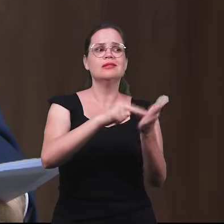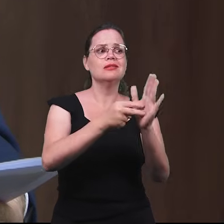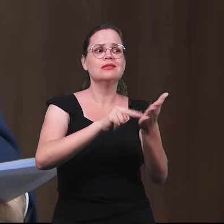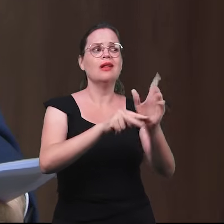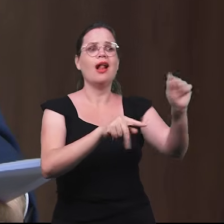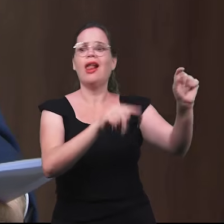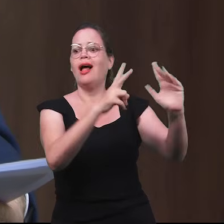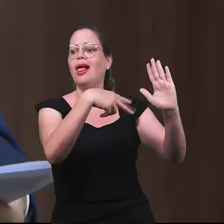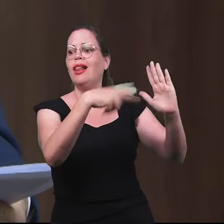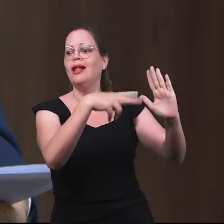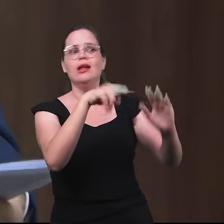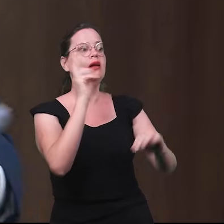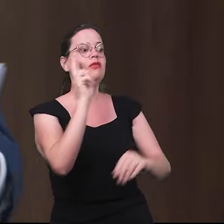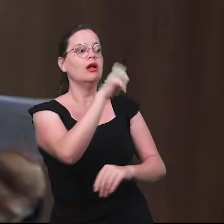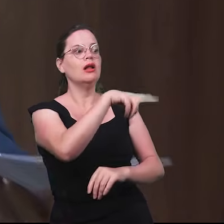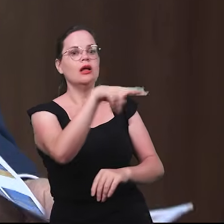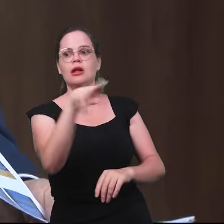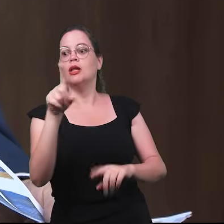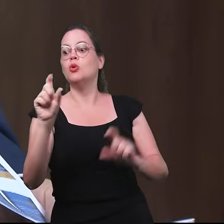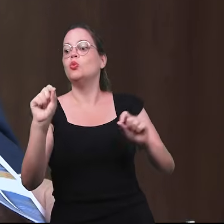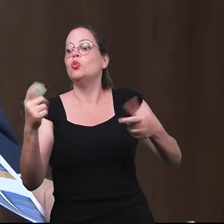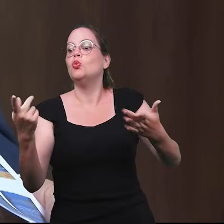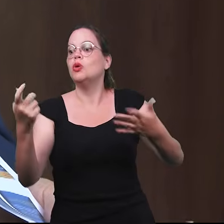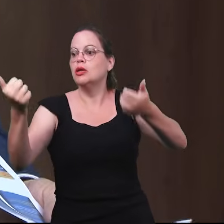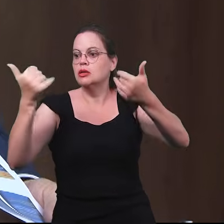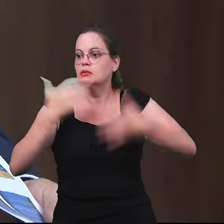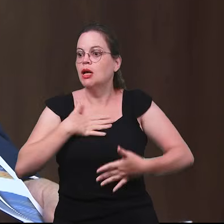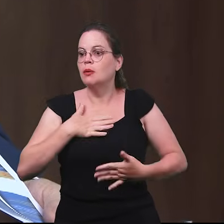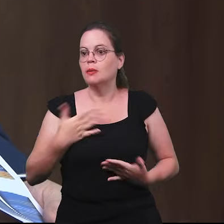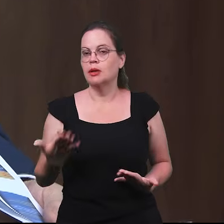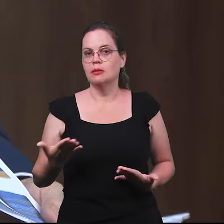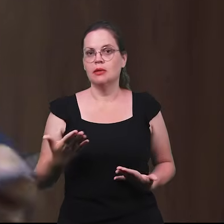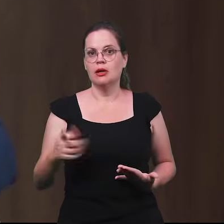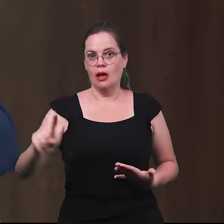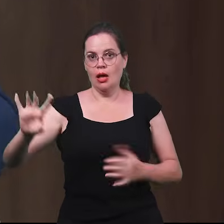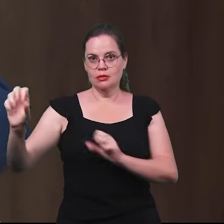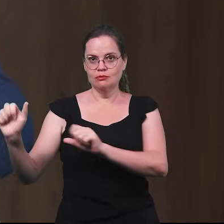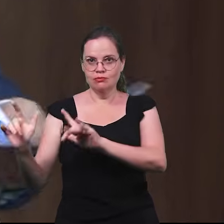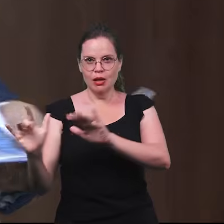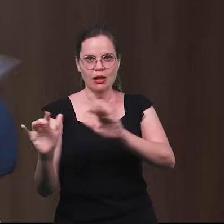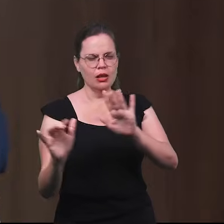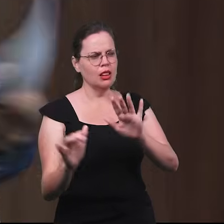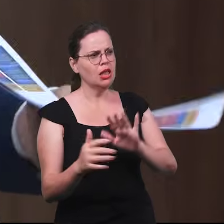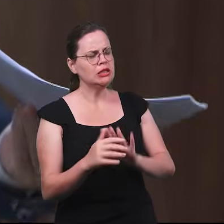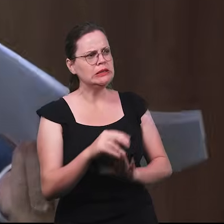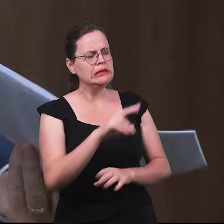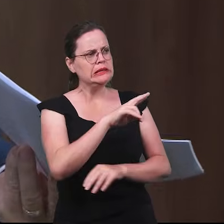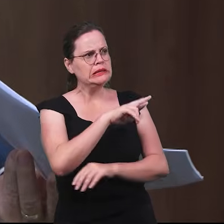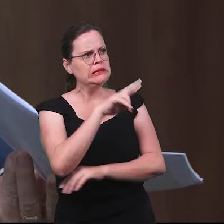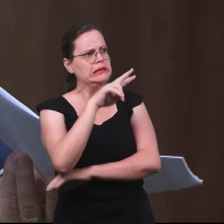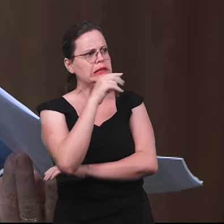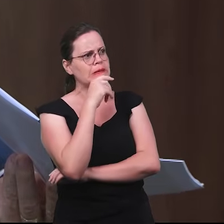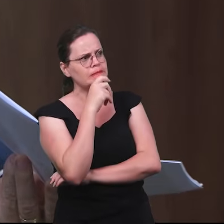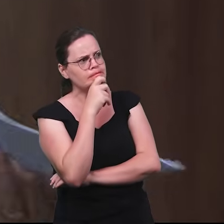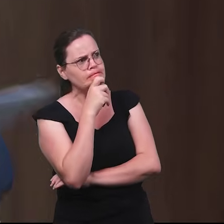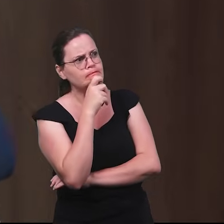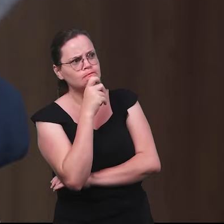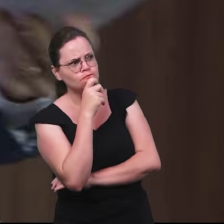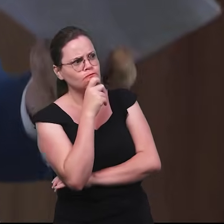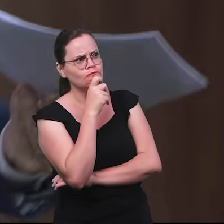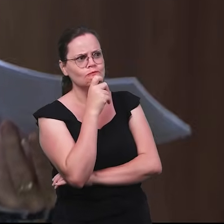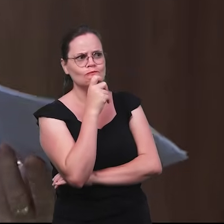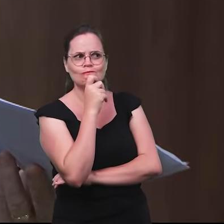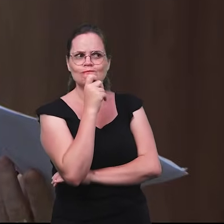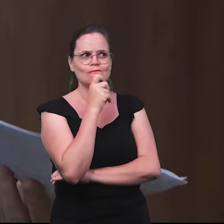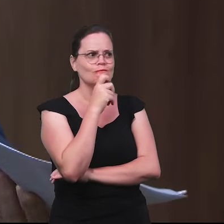estava escrito, muito menos da interpretação. Eles não conseguiram entender o que